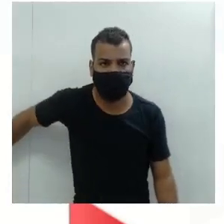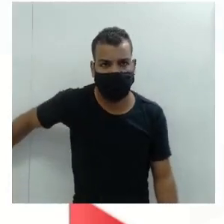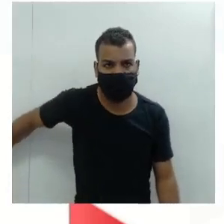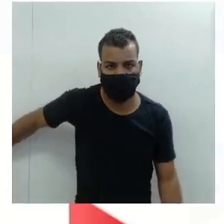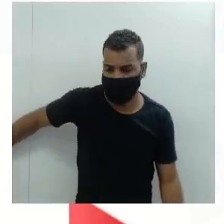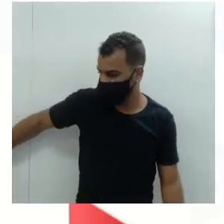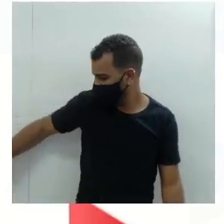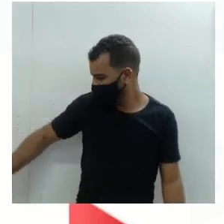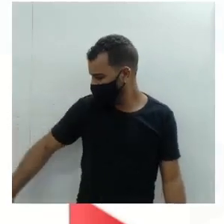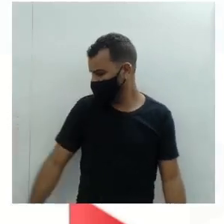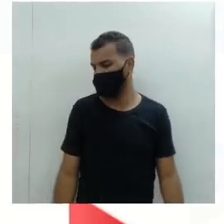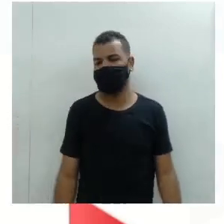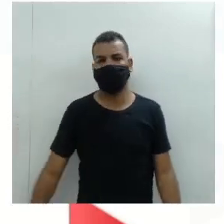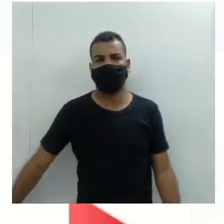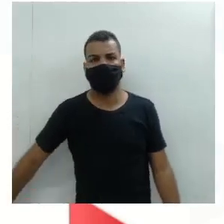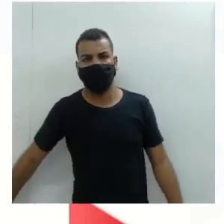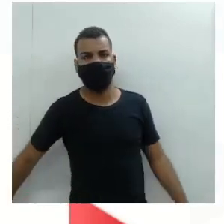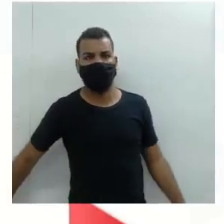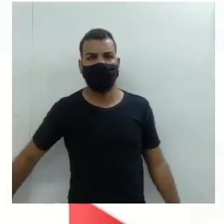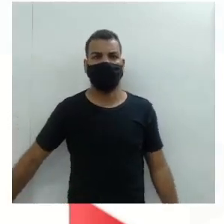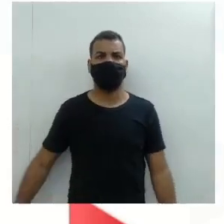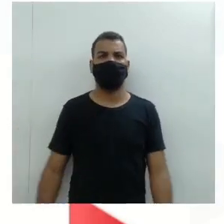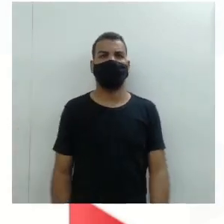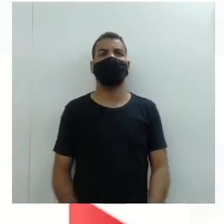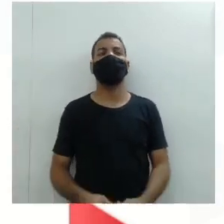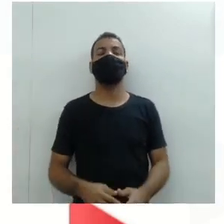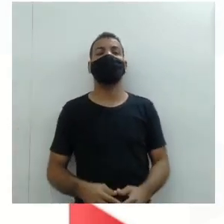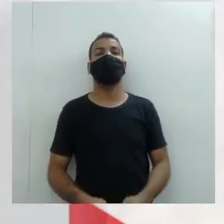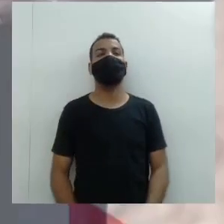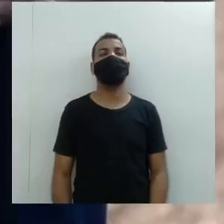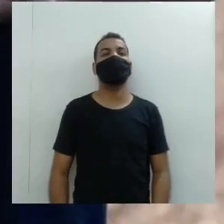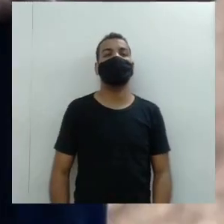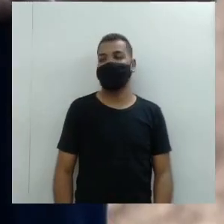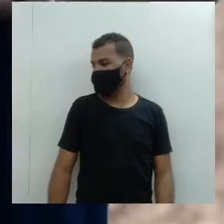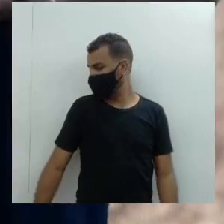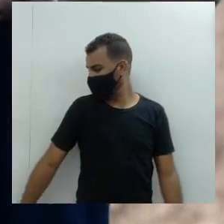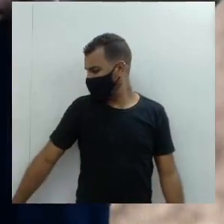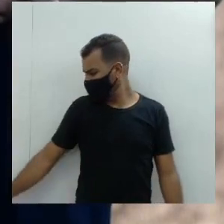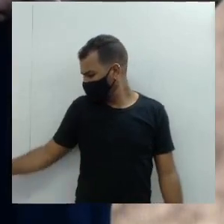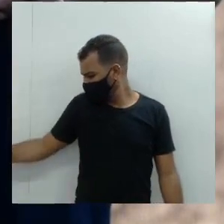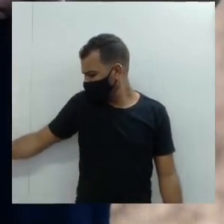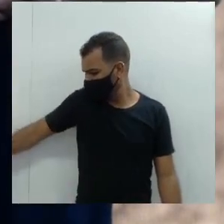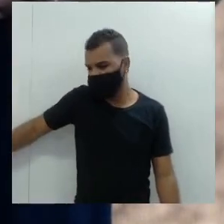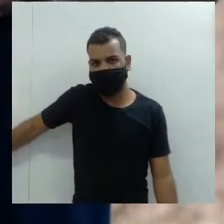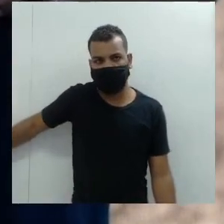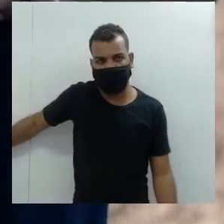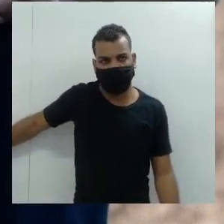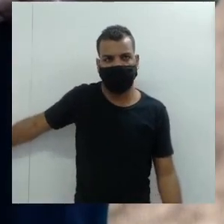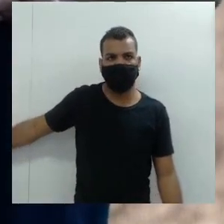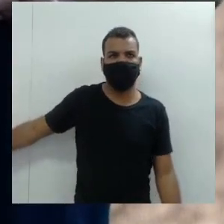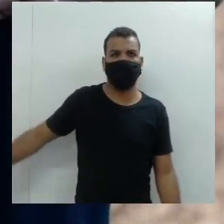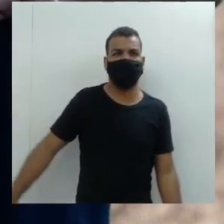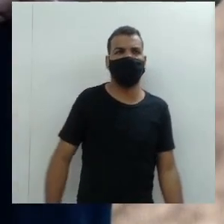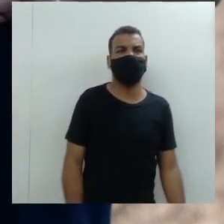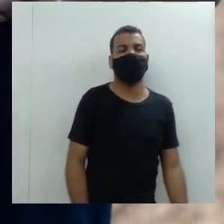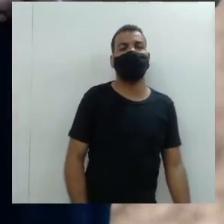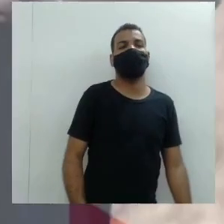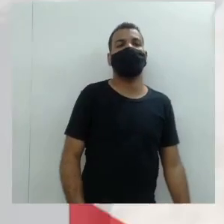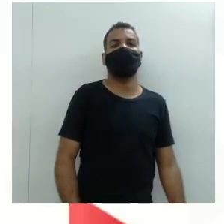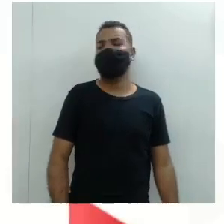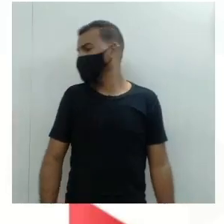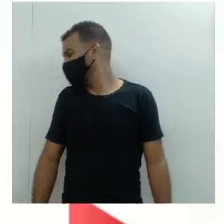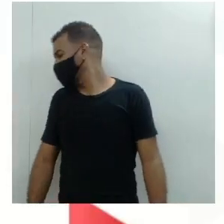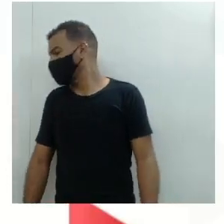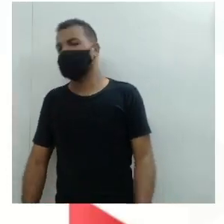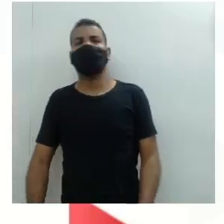justamente, professor, essa questão do leitor e essa criticidade, se reforçar, não é isso? Olha aí na tela, cidade